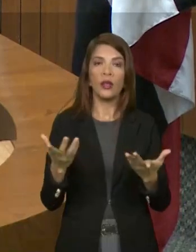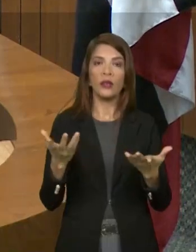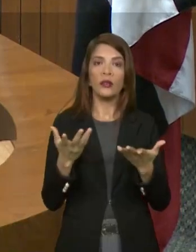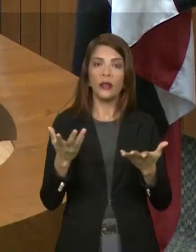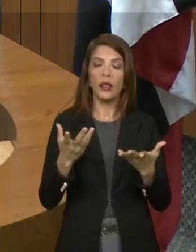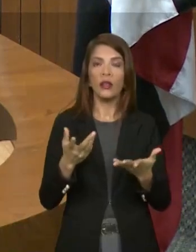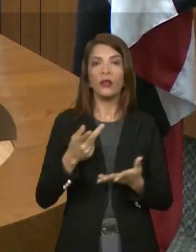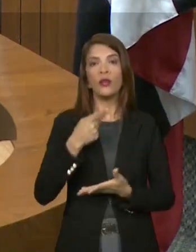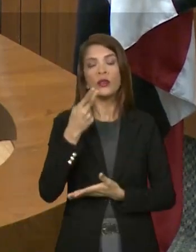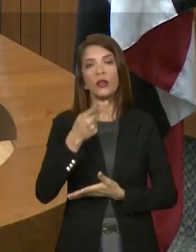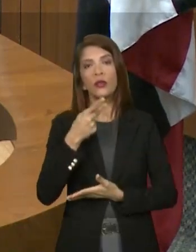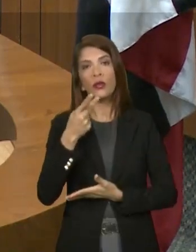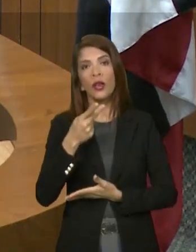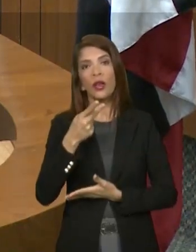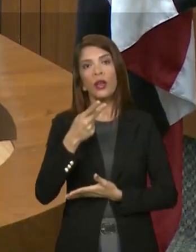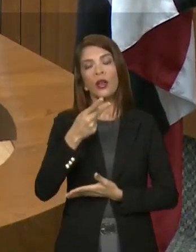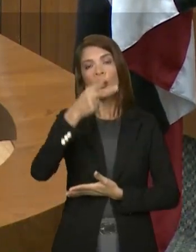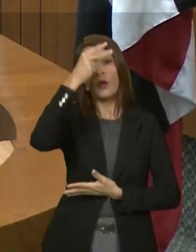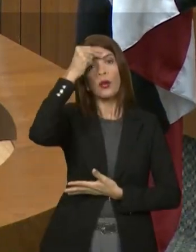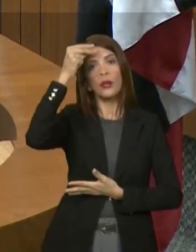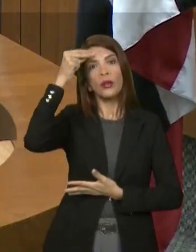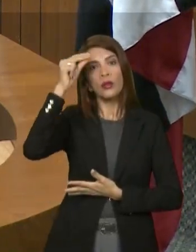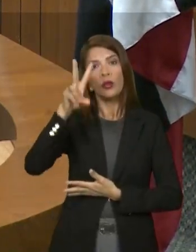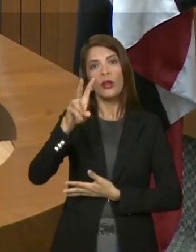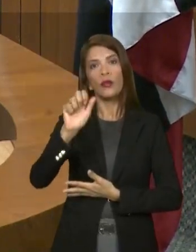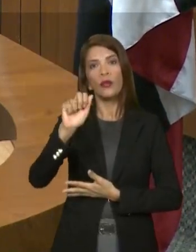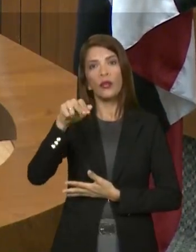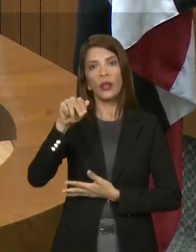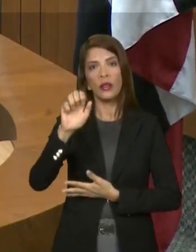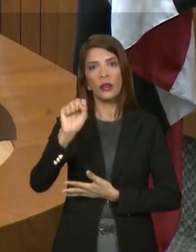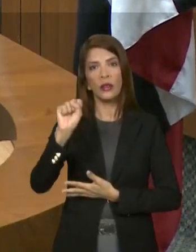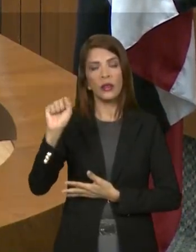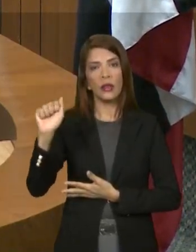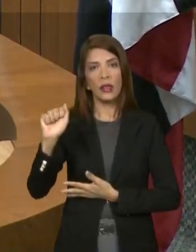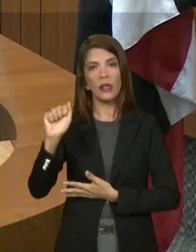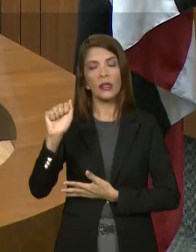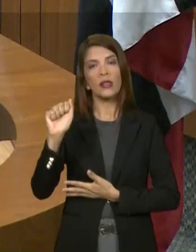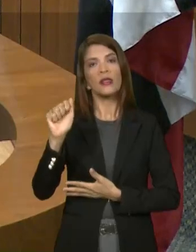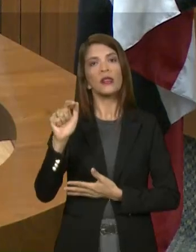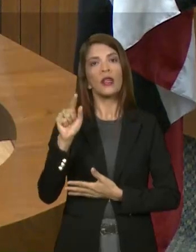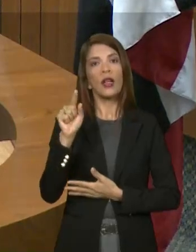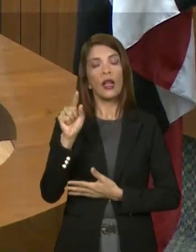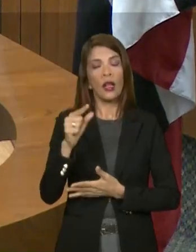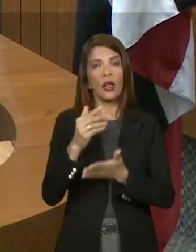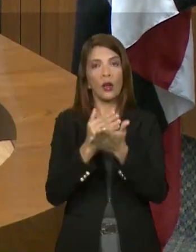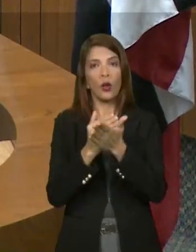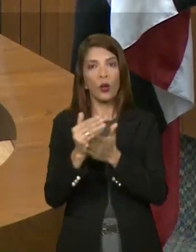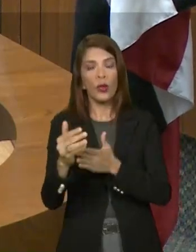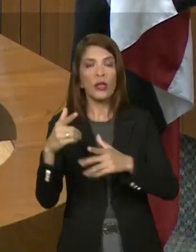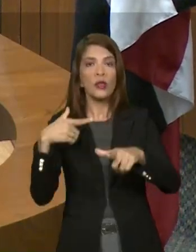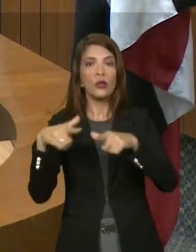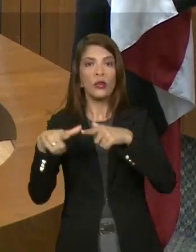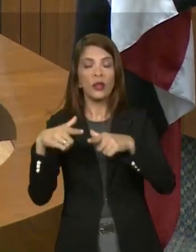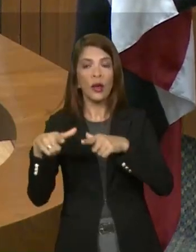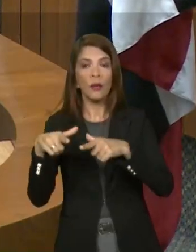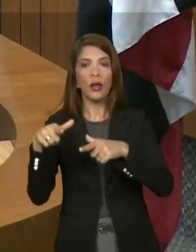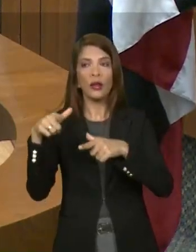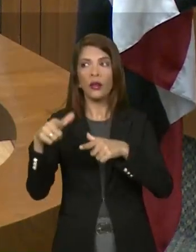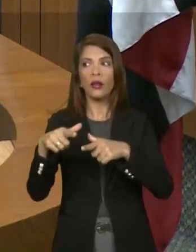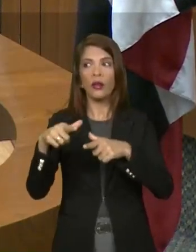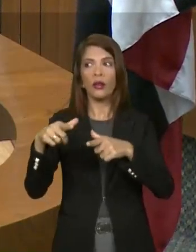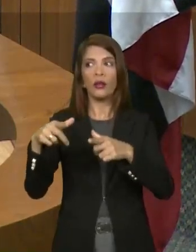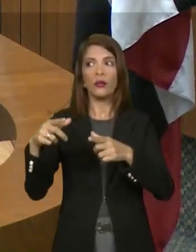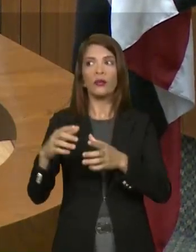prefeita, Vanessa Maia, de Pedreiras, para que ela inicie o trabalho de casa, para diminuir também a